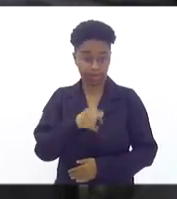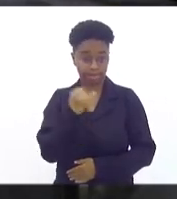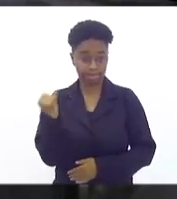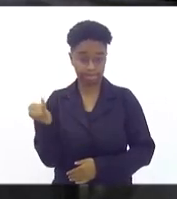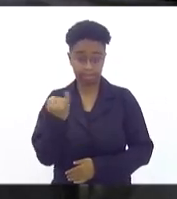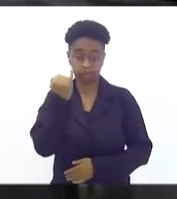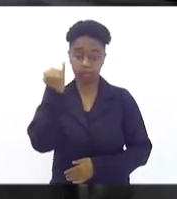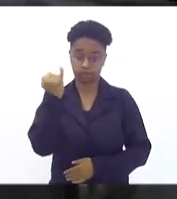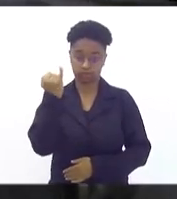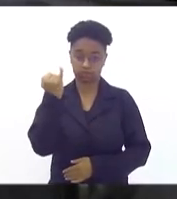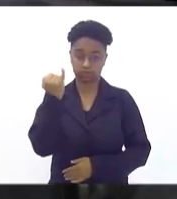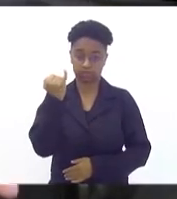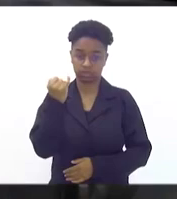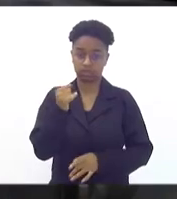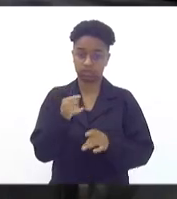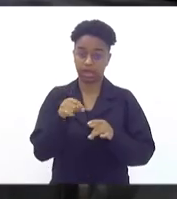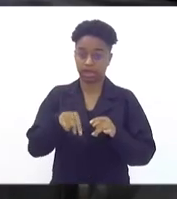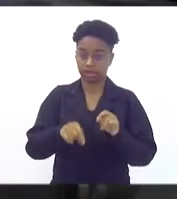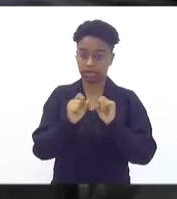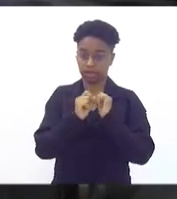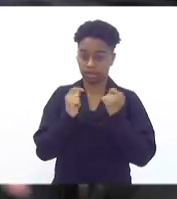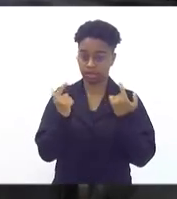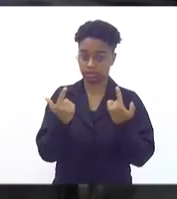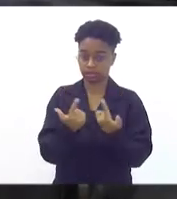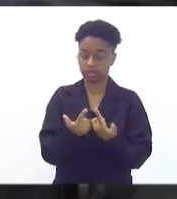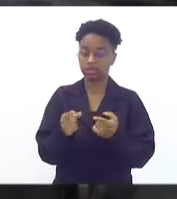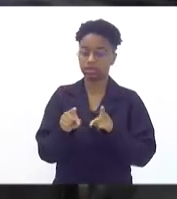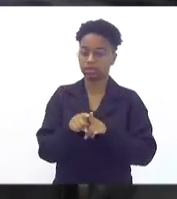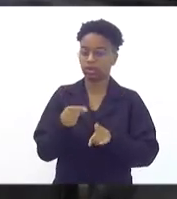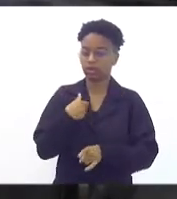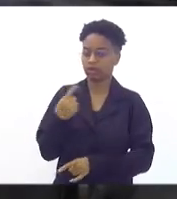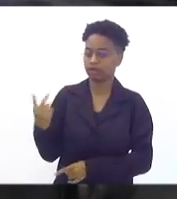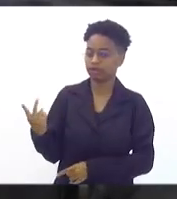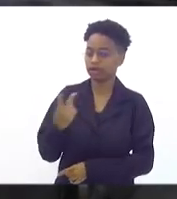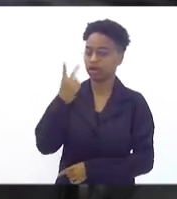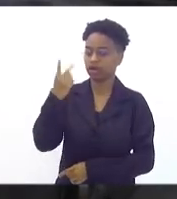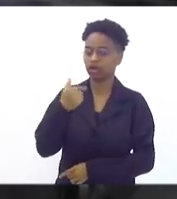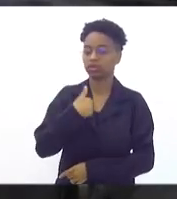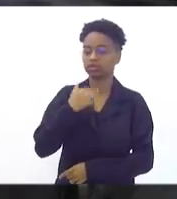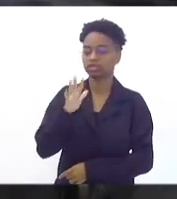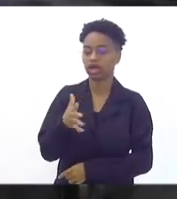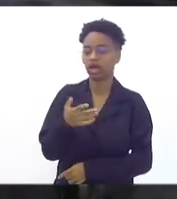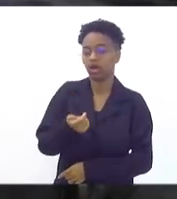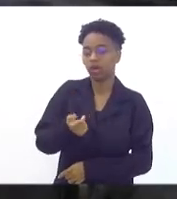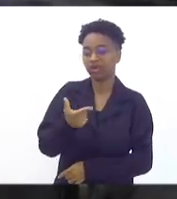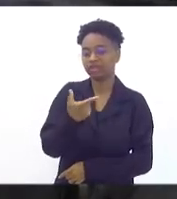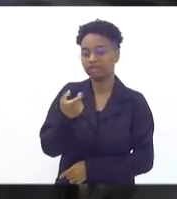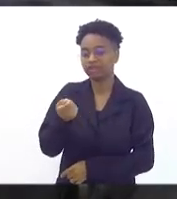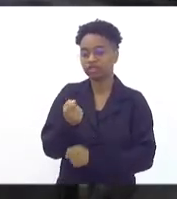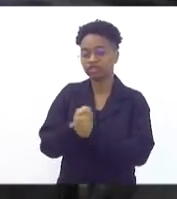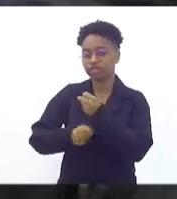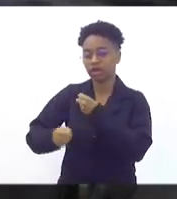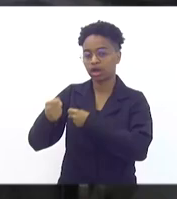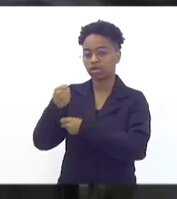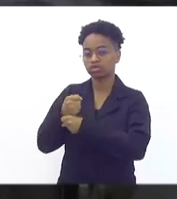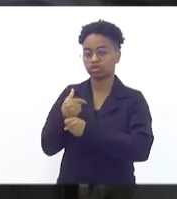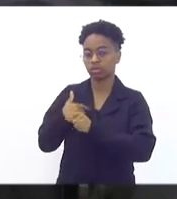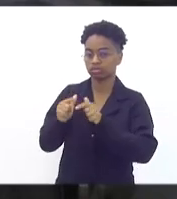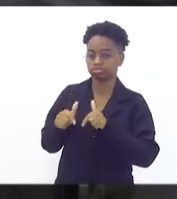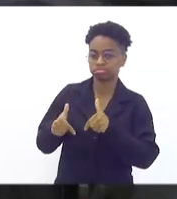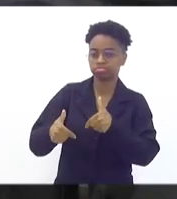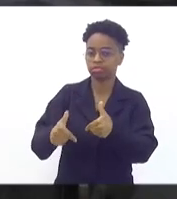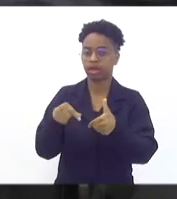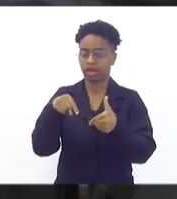importante que essa Assembleia eu valorizo isso muito passei por essa Assembleia quase 20 anos atrás e tem muito orgulho de ter atuado